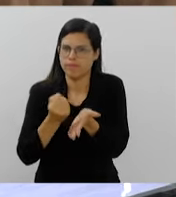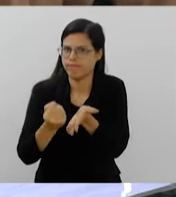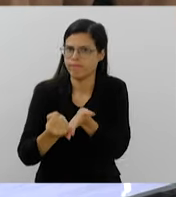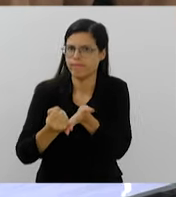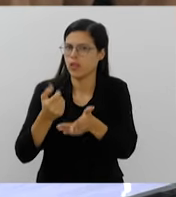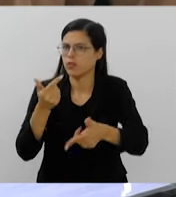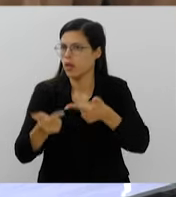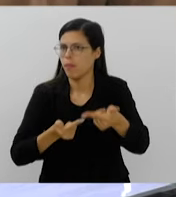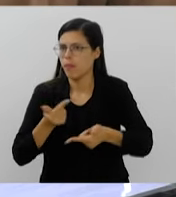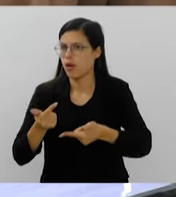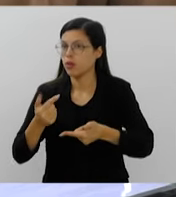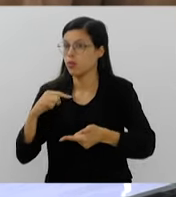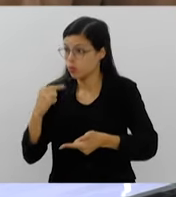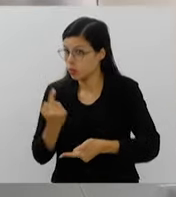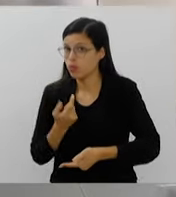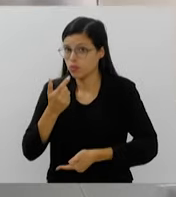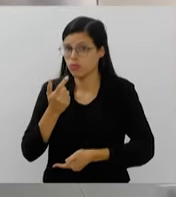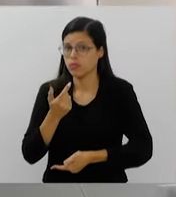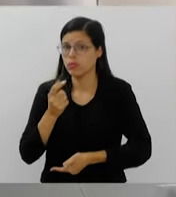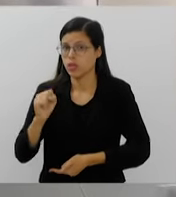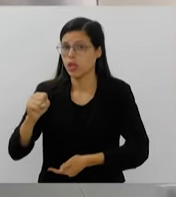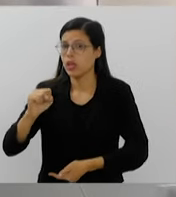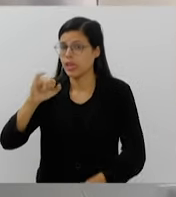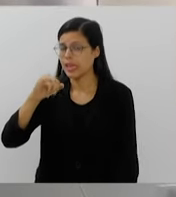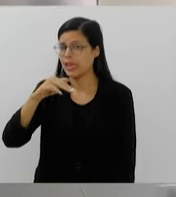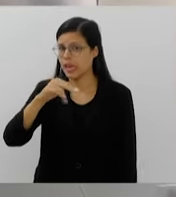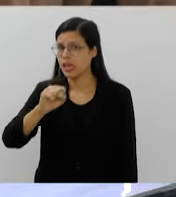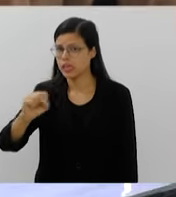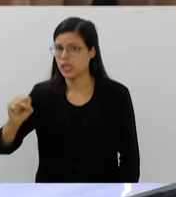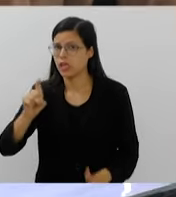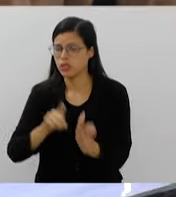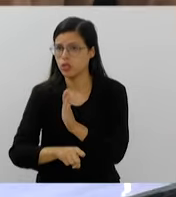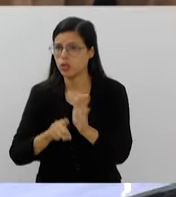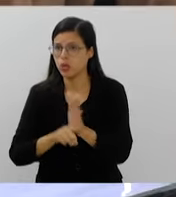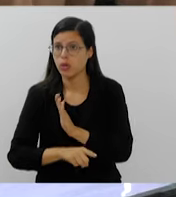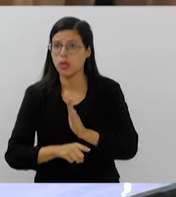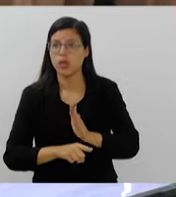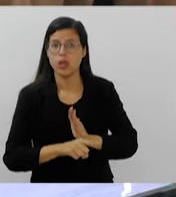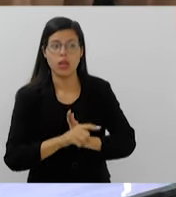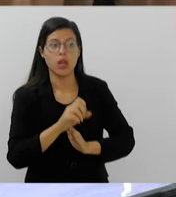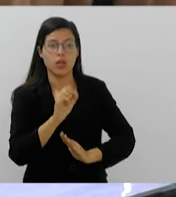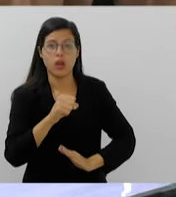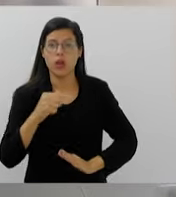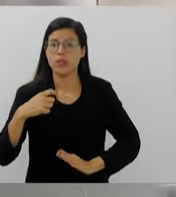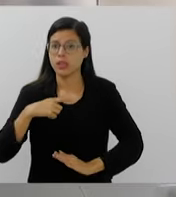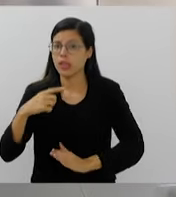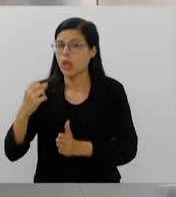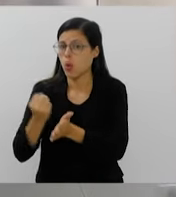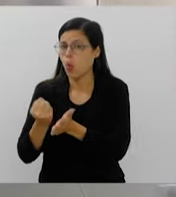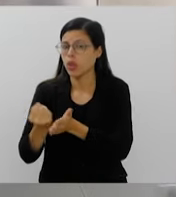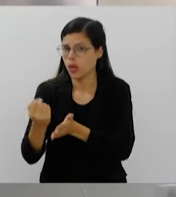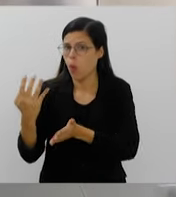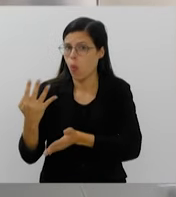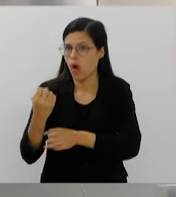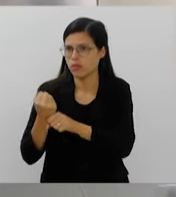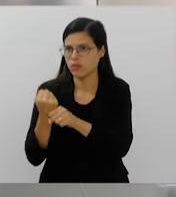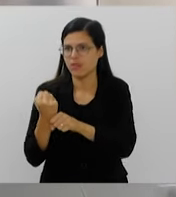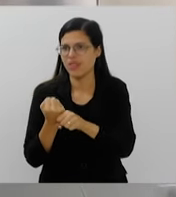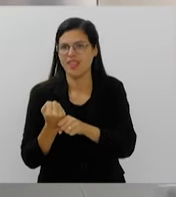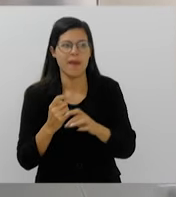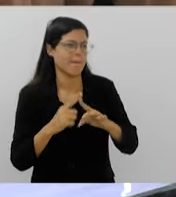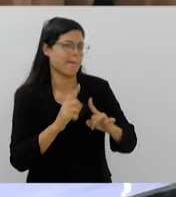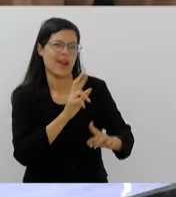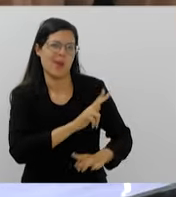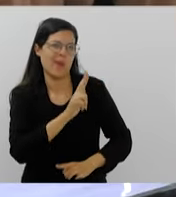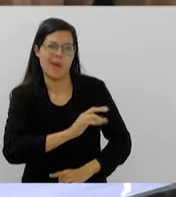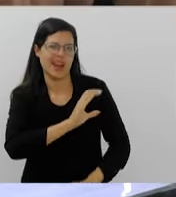Nós somos seletistas. Seletistas, não. Sindicados? Nós temos um contrato de 4 anos. Não, mas não é sobre o manto da CLT. É